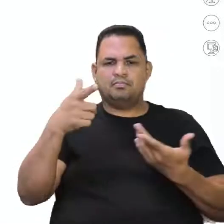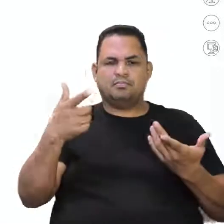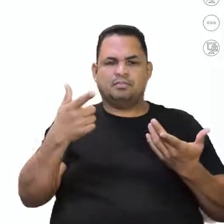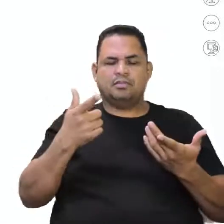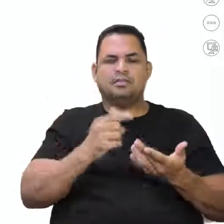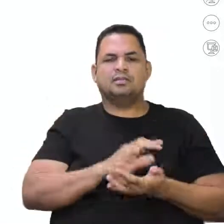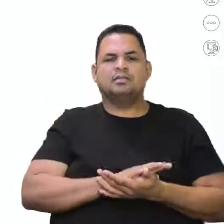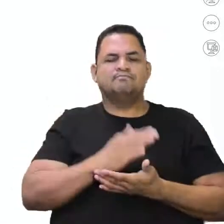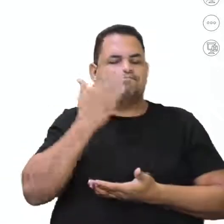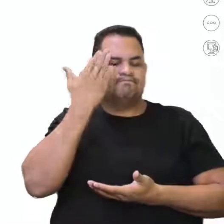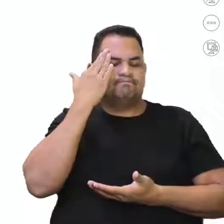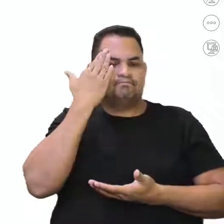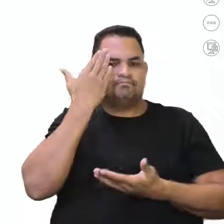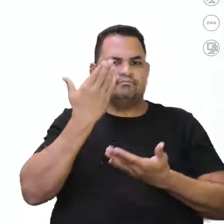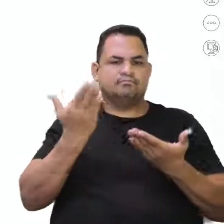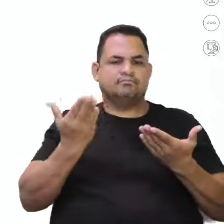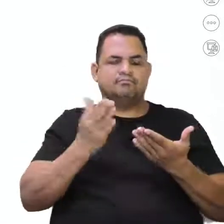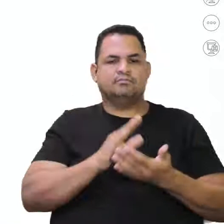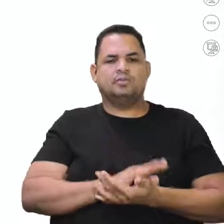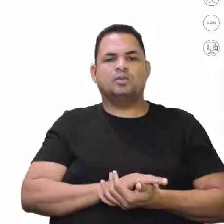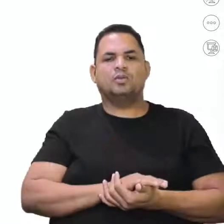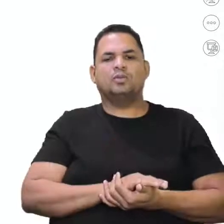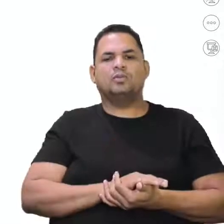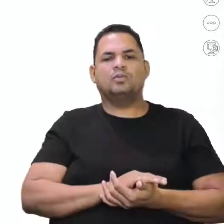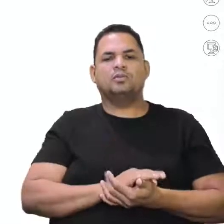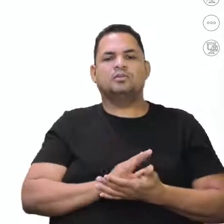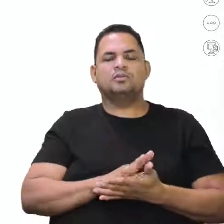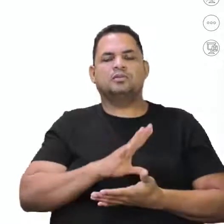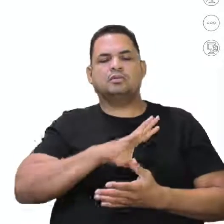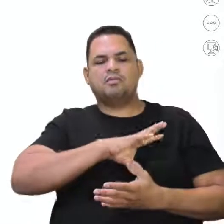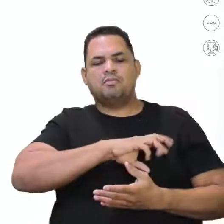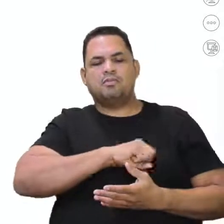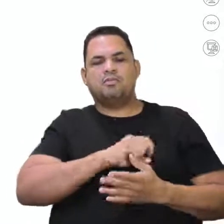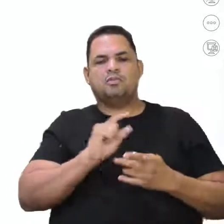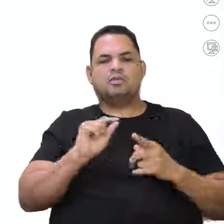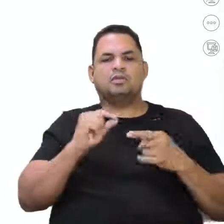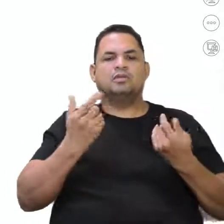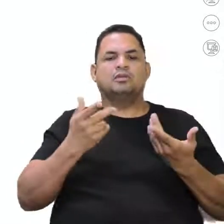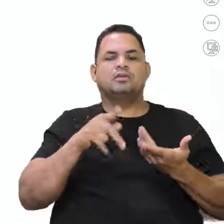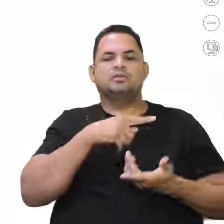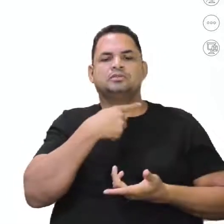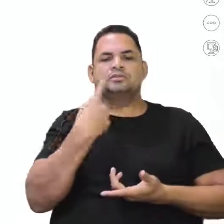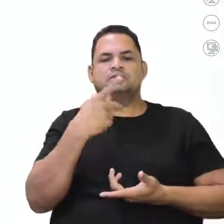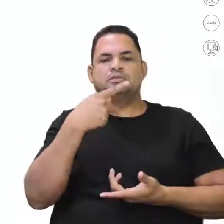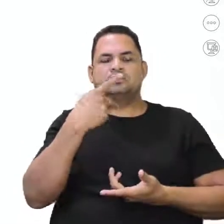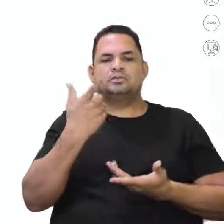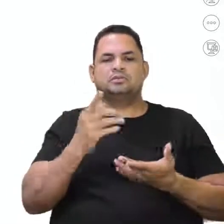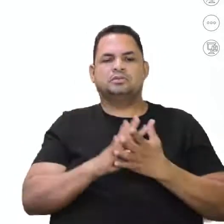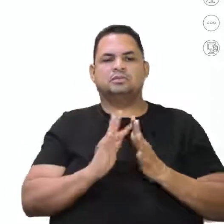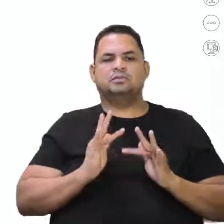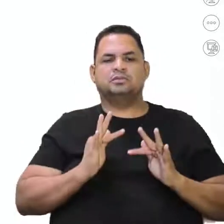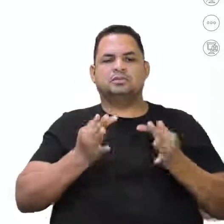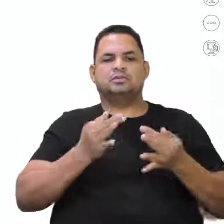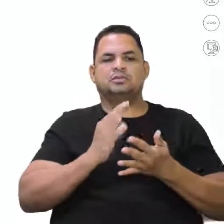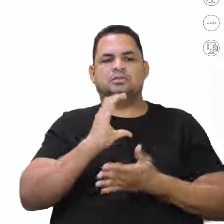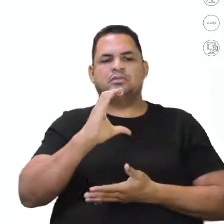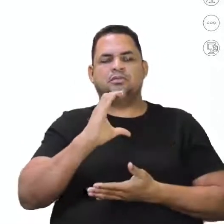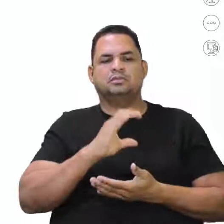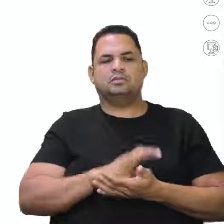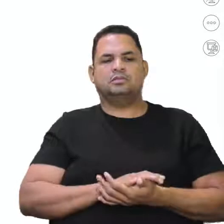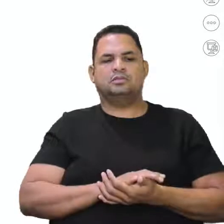as pessoas não conseguem entender muito a questão do love, enfim, do que a gente estava falando lá. E para finalizar, a letra